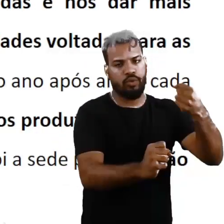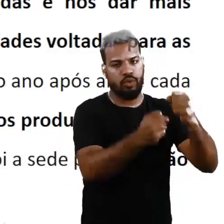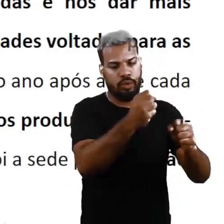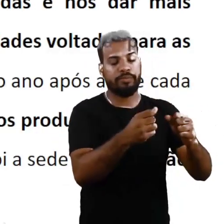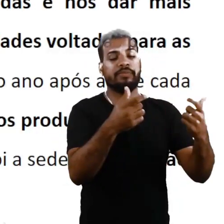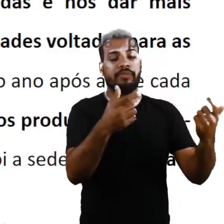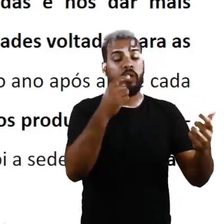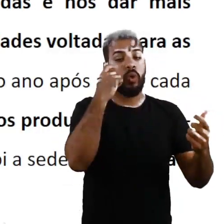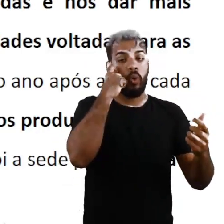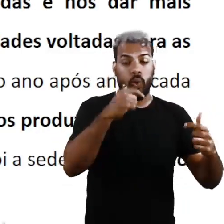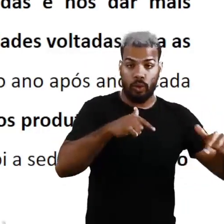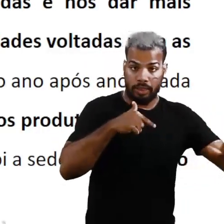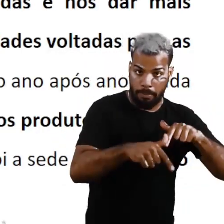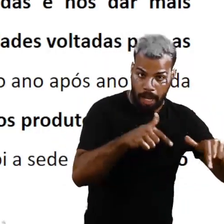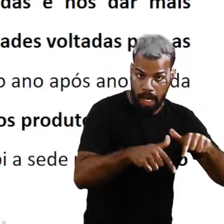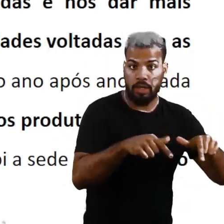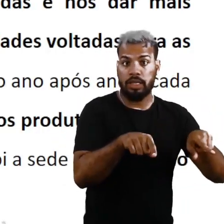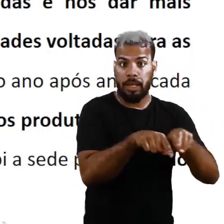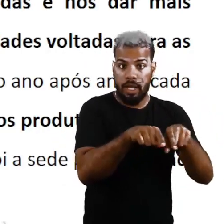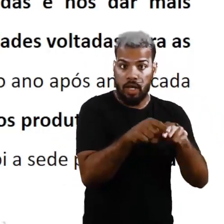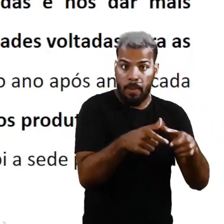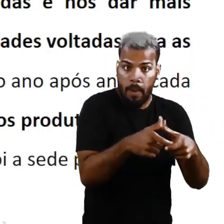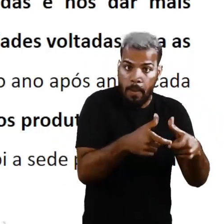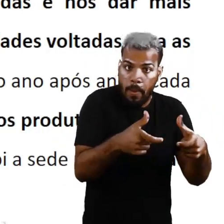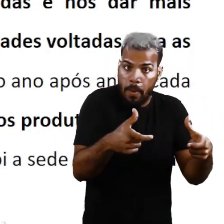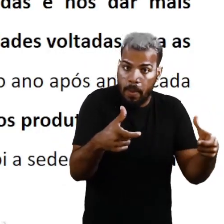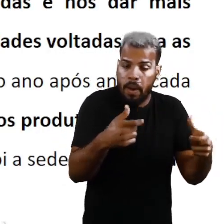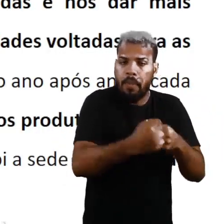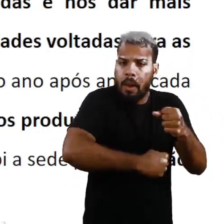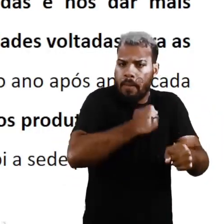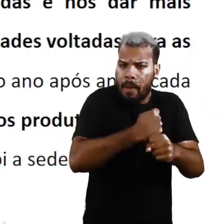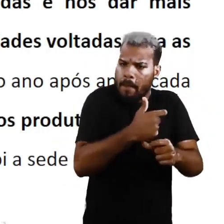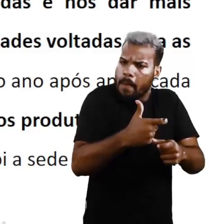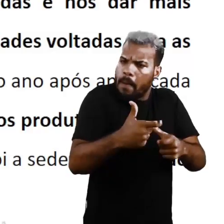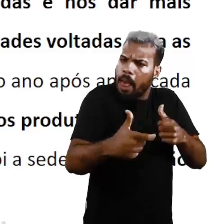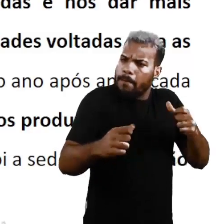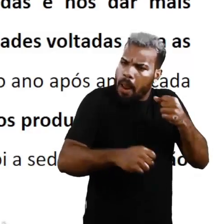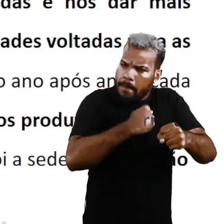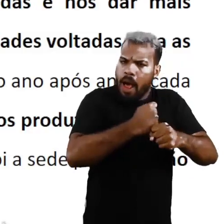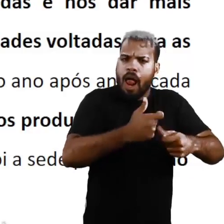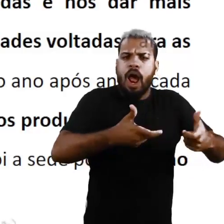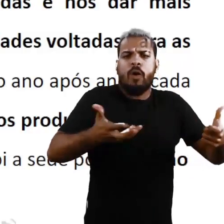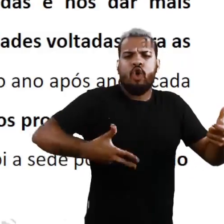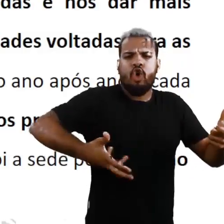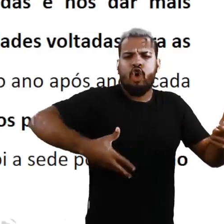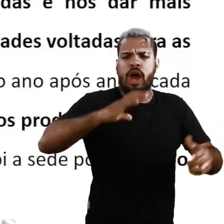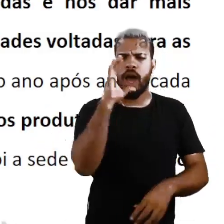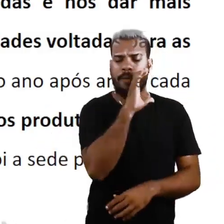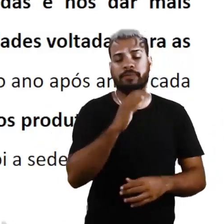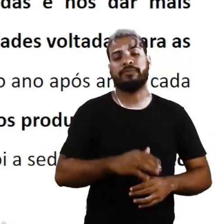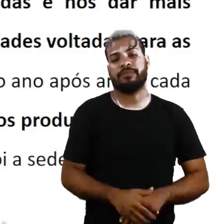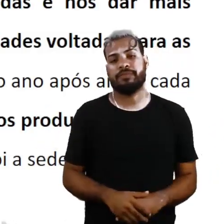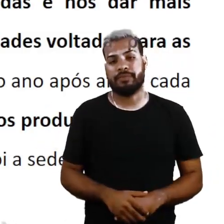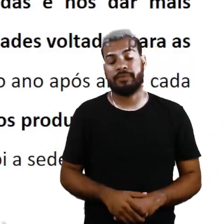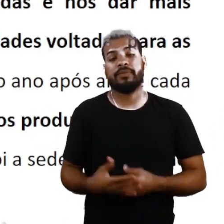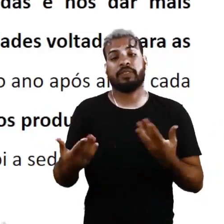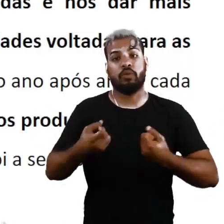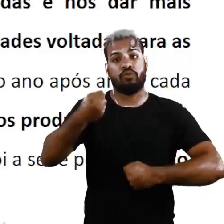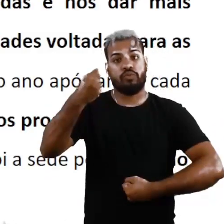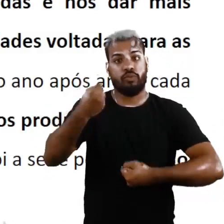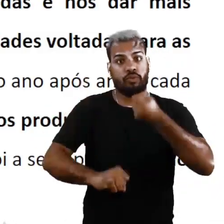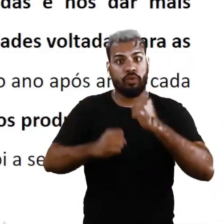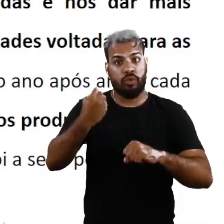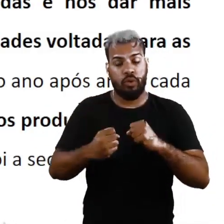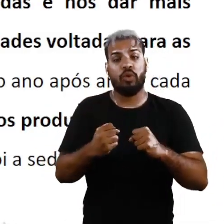as indústrias. O trabalho em turnos e o crescimento foi acontecendo ano após ano e cada vez mais acelerado. A eficiência